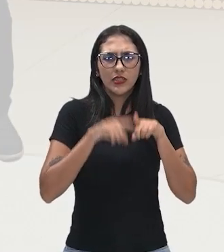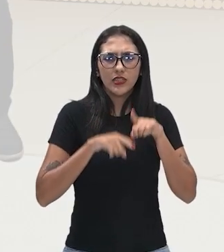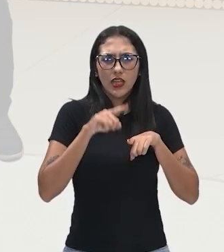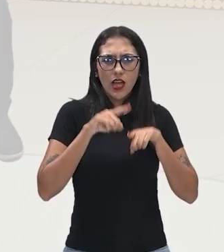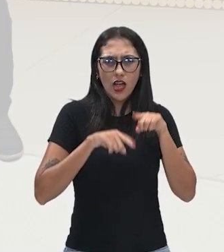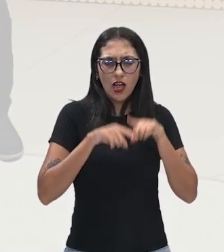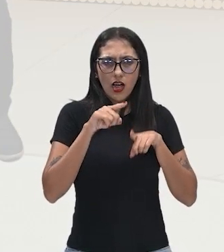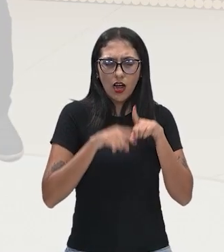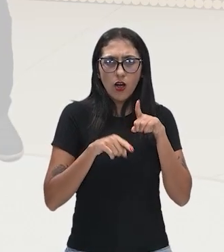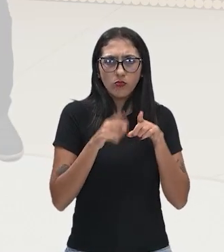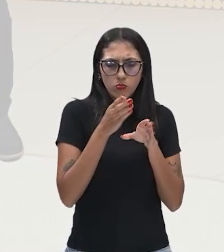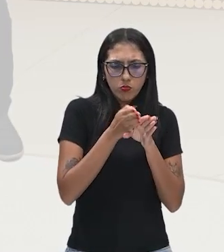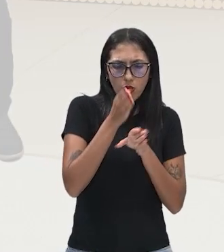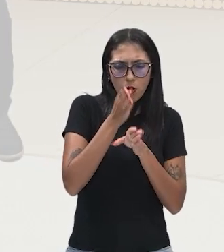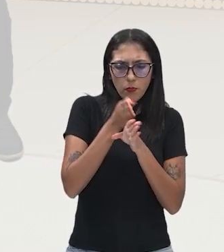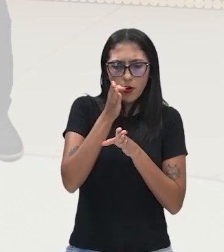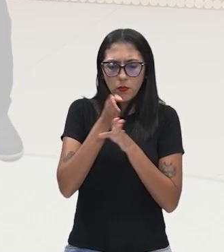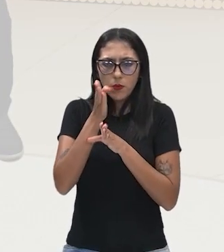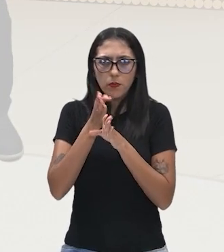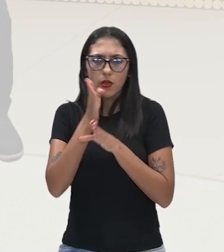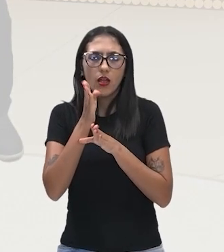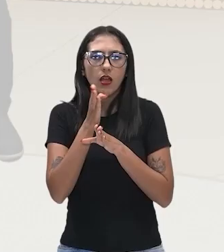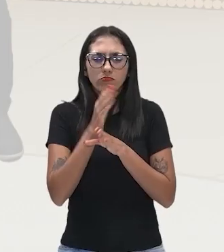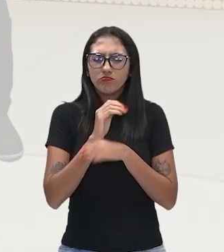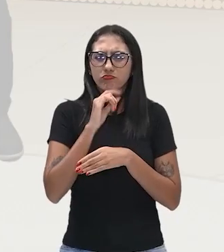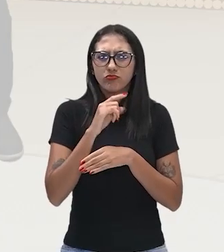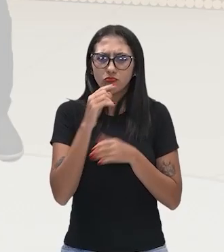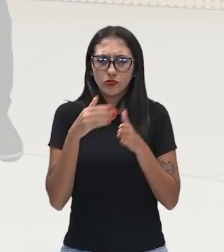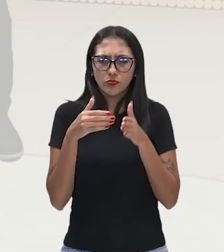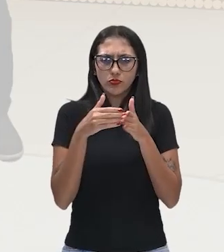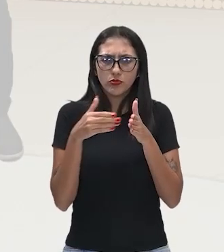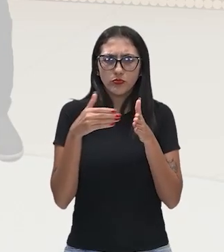certas partículas de passar. Lembram que lá no início